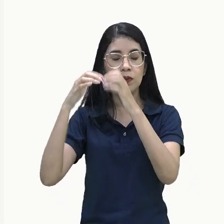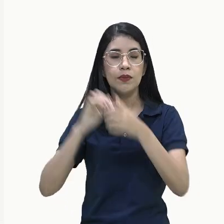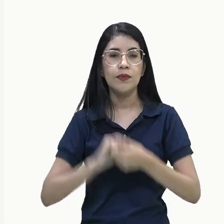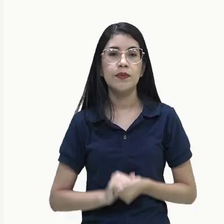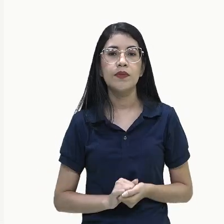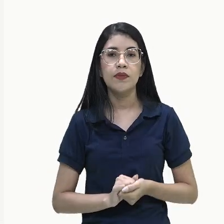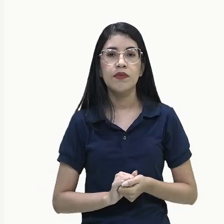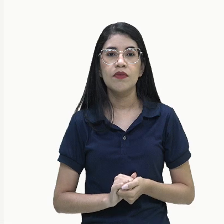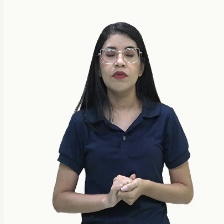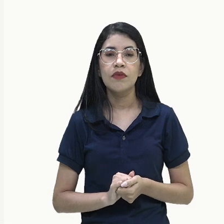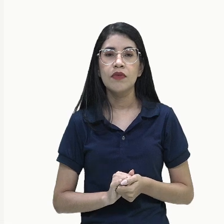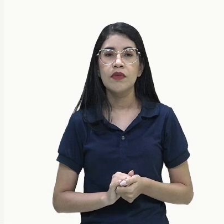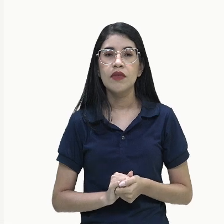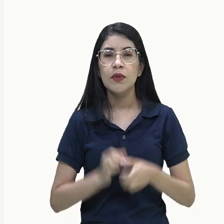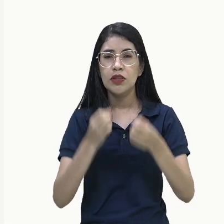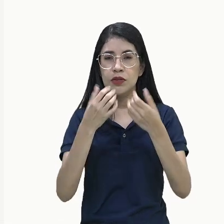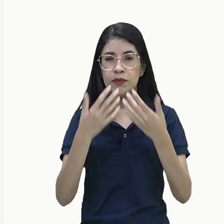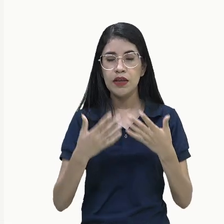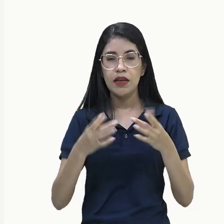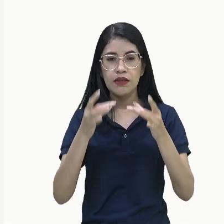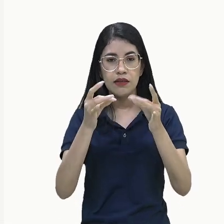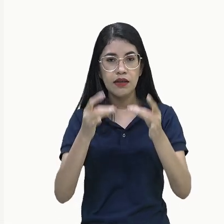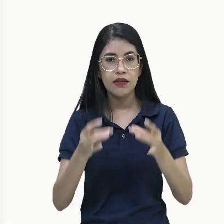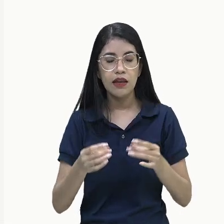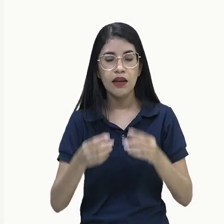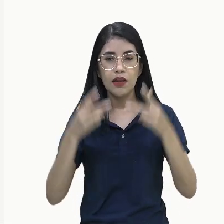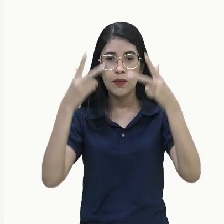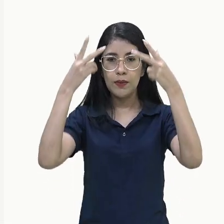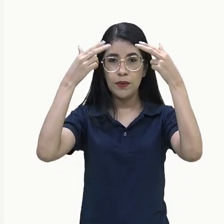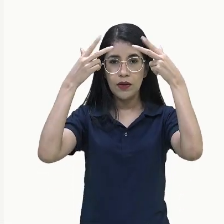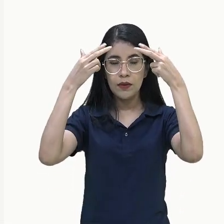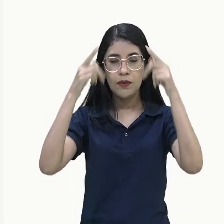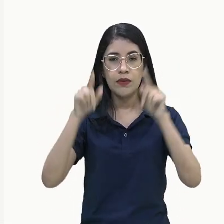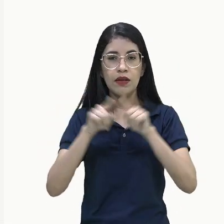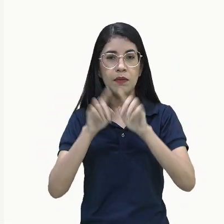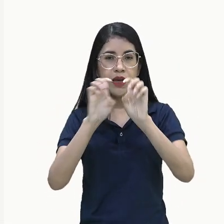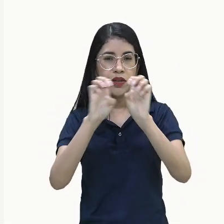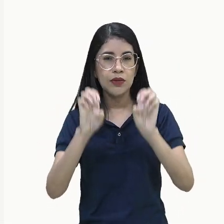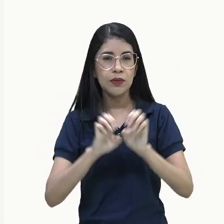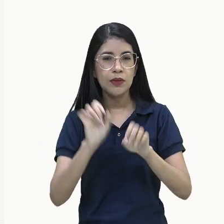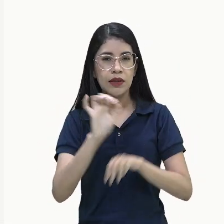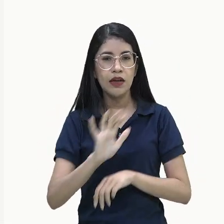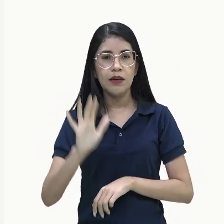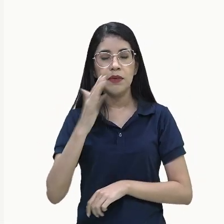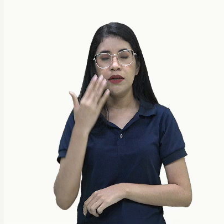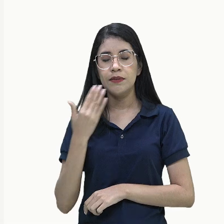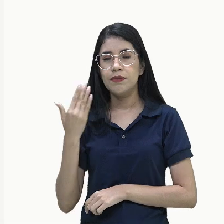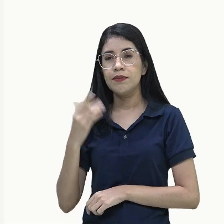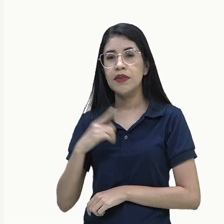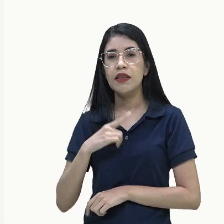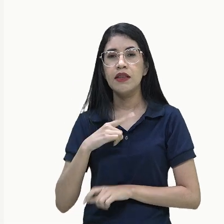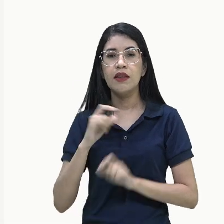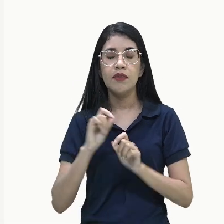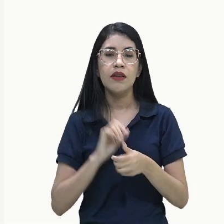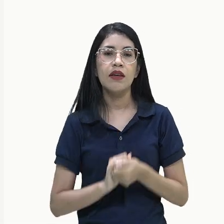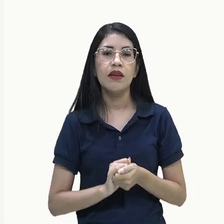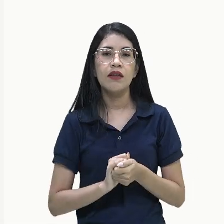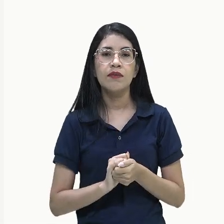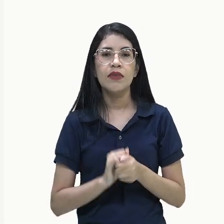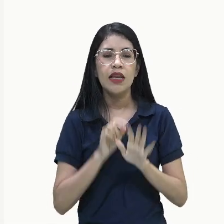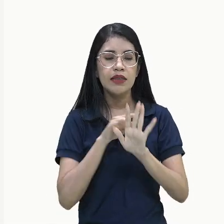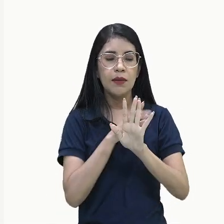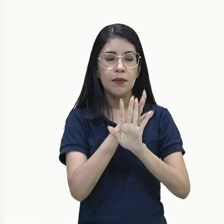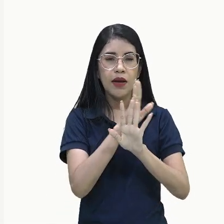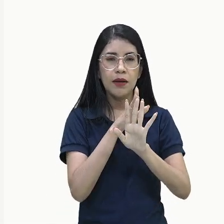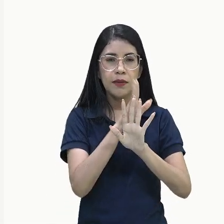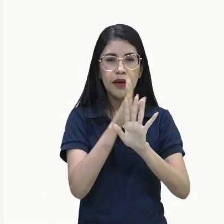estamos dando ênfase ao neurônio, nós temos aqui a estrutura do neurônio, em que todas essas ramificações